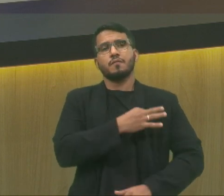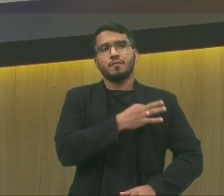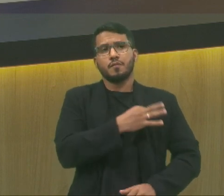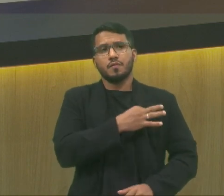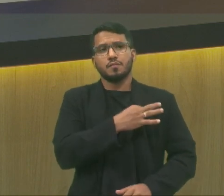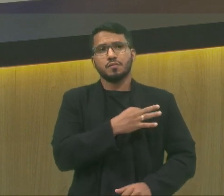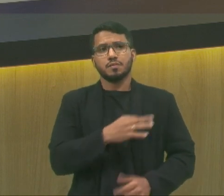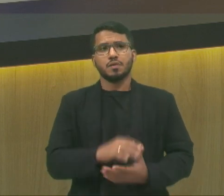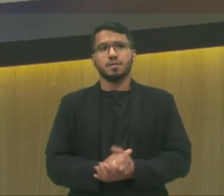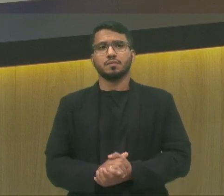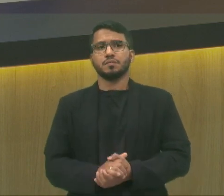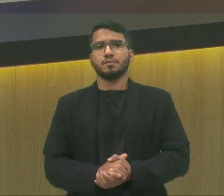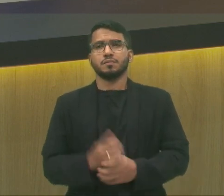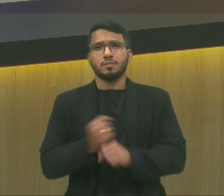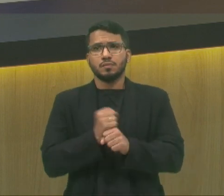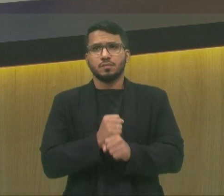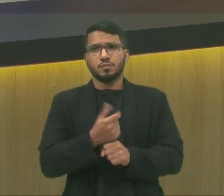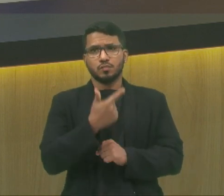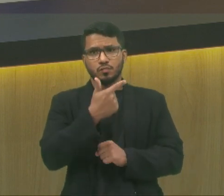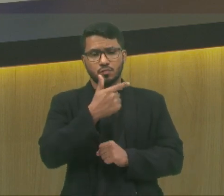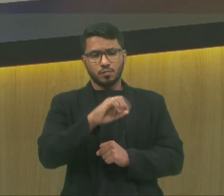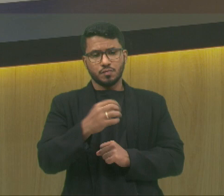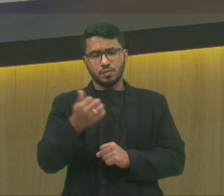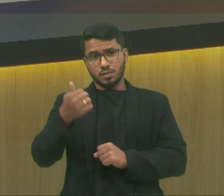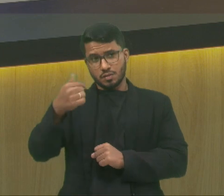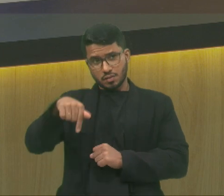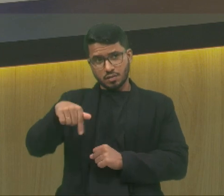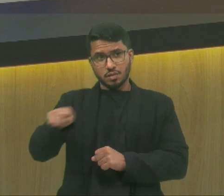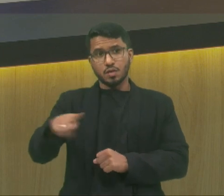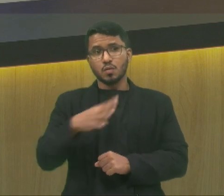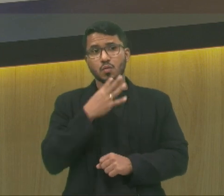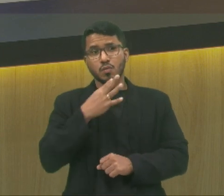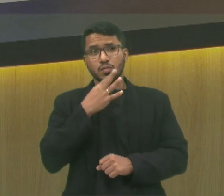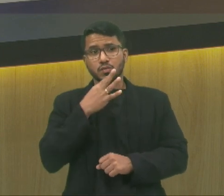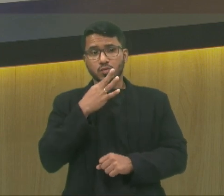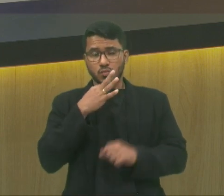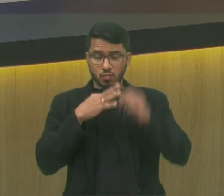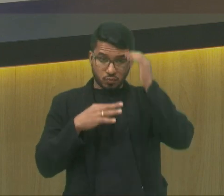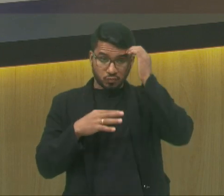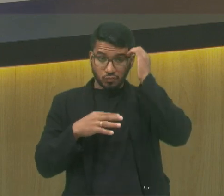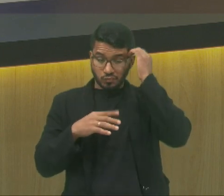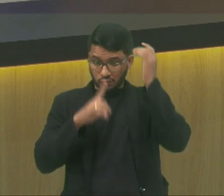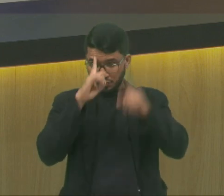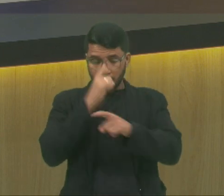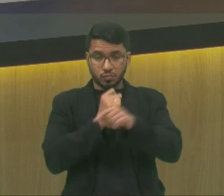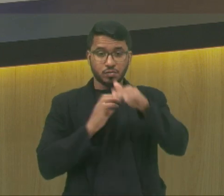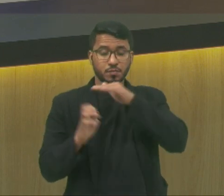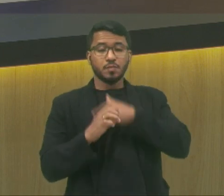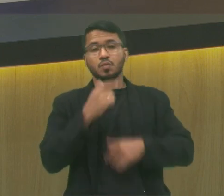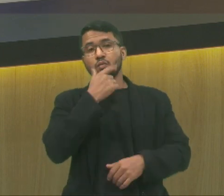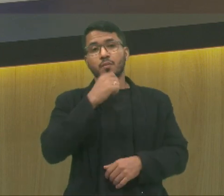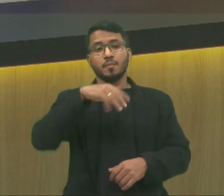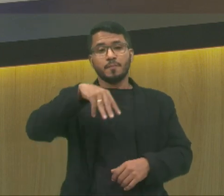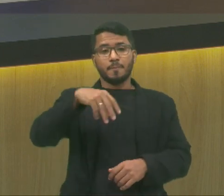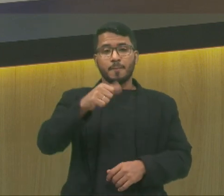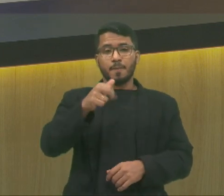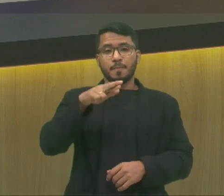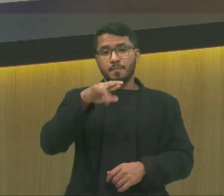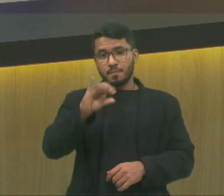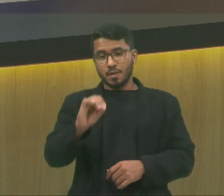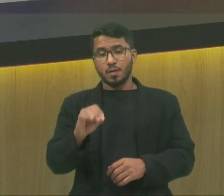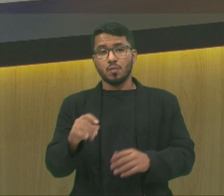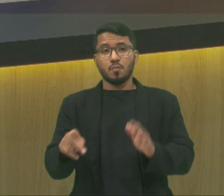E, em 2017, ele conheceu o empresário senhor Mário Lúcio, proprietário da